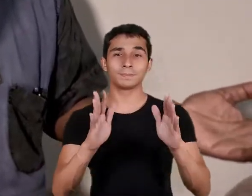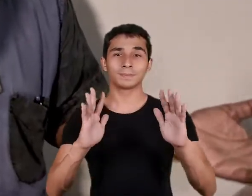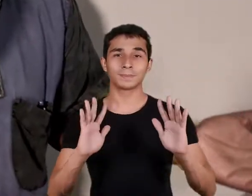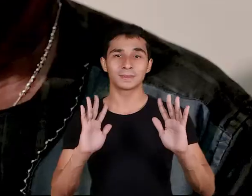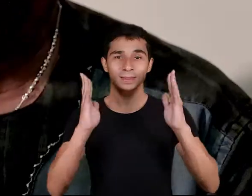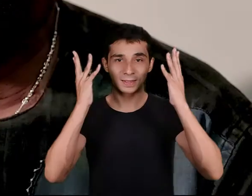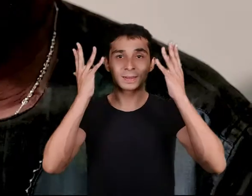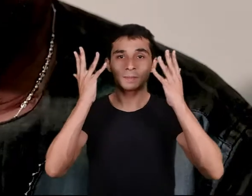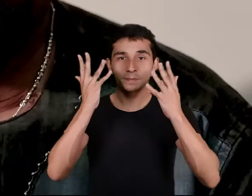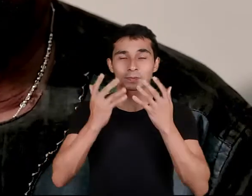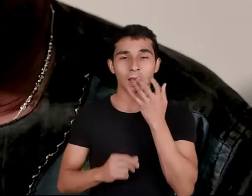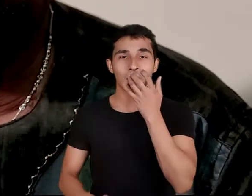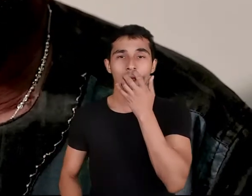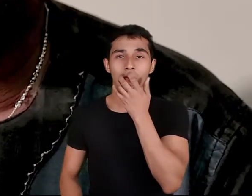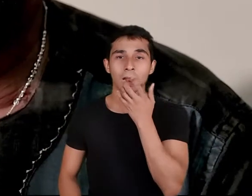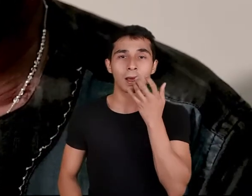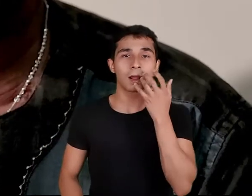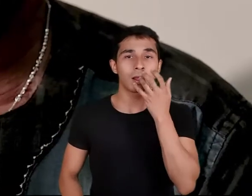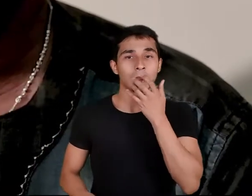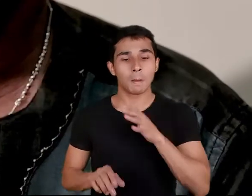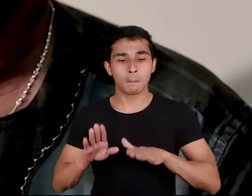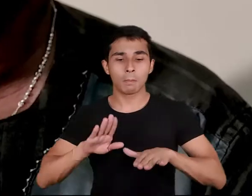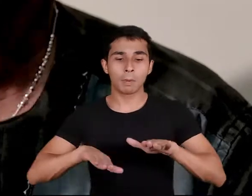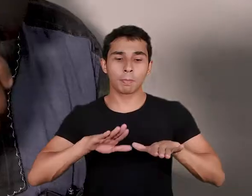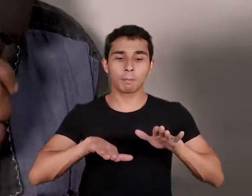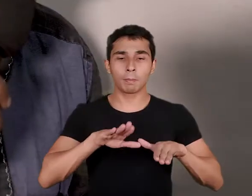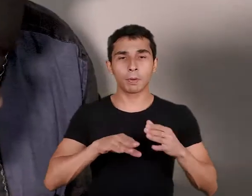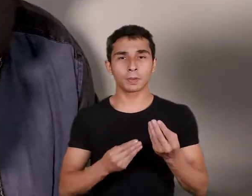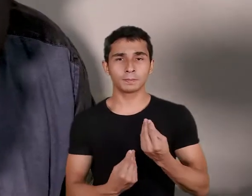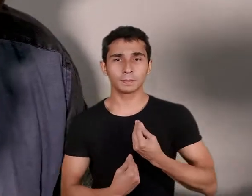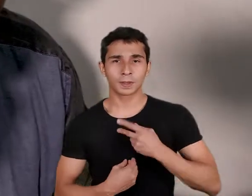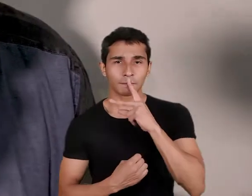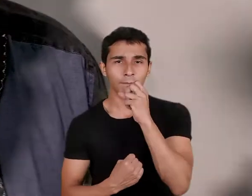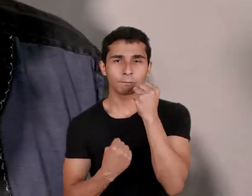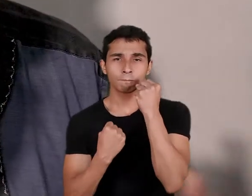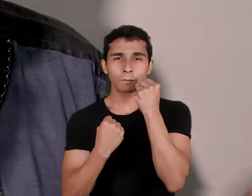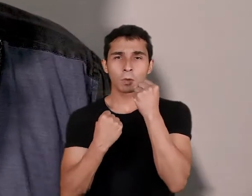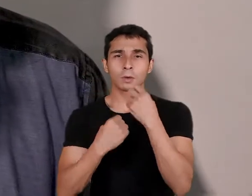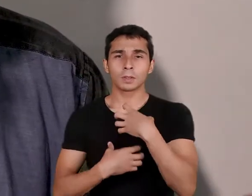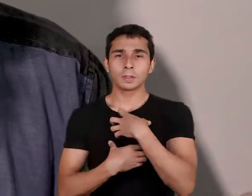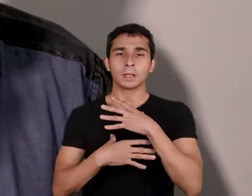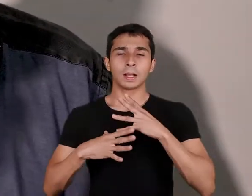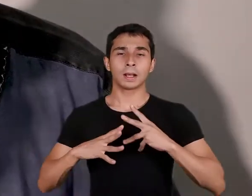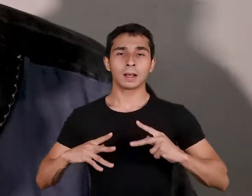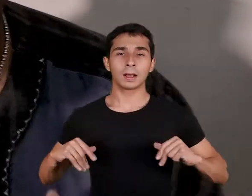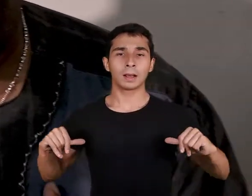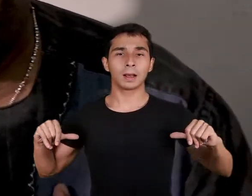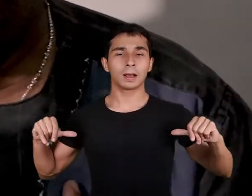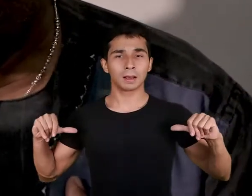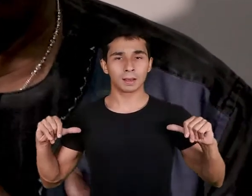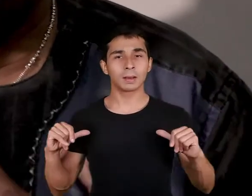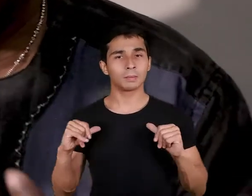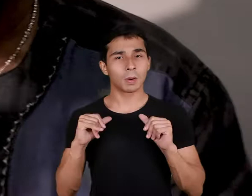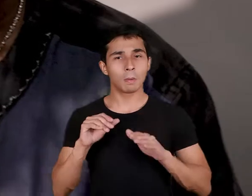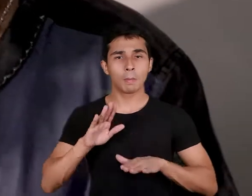celebrar. Pra fortalecer, pra purificar, toque,